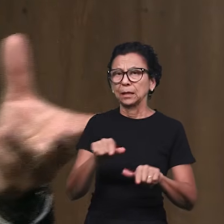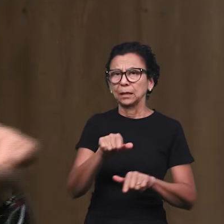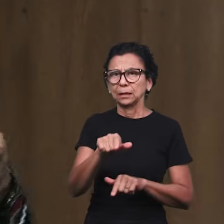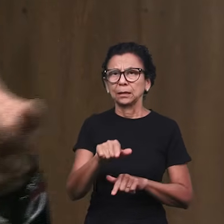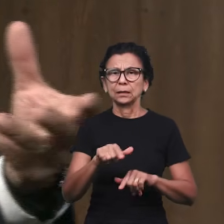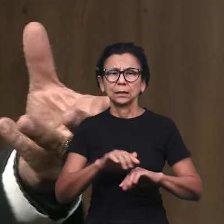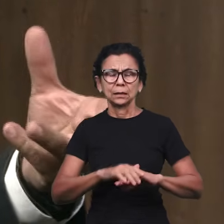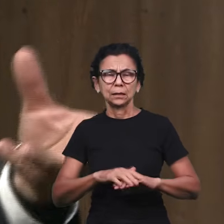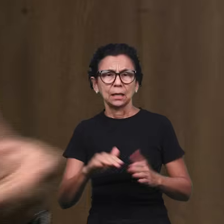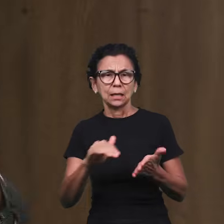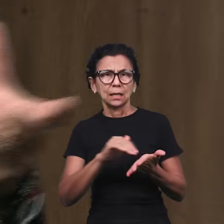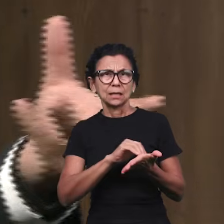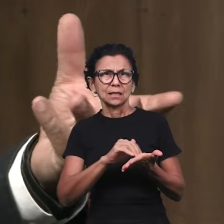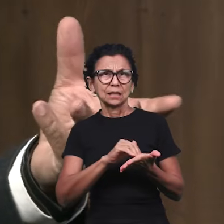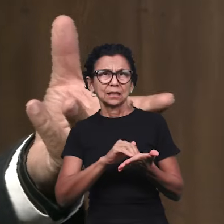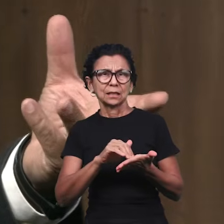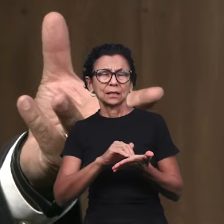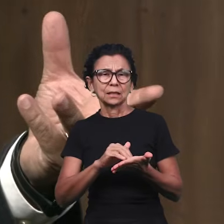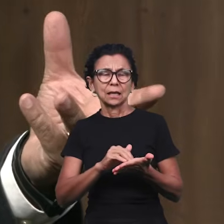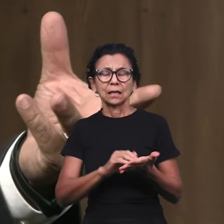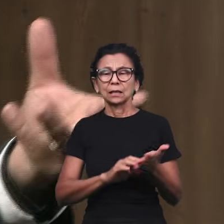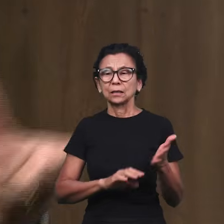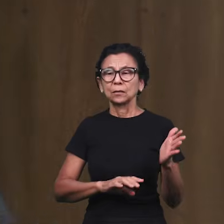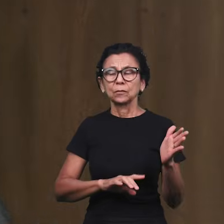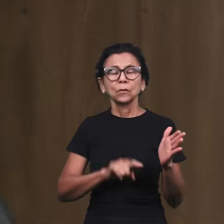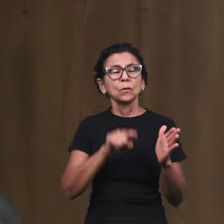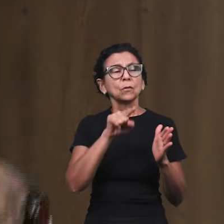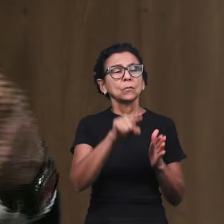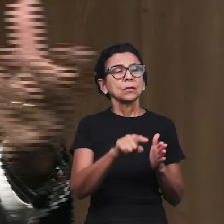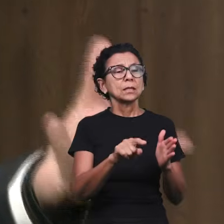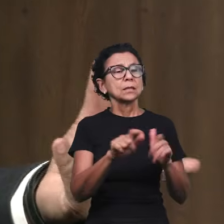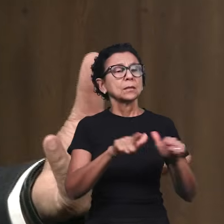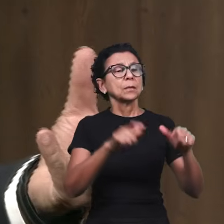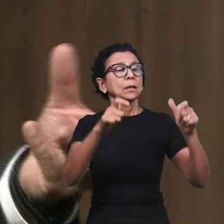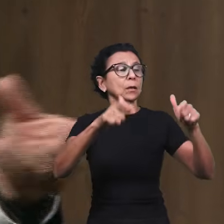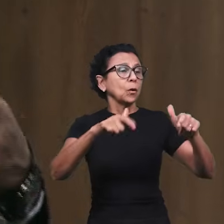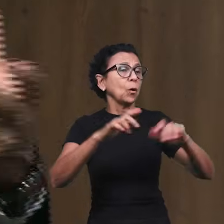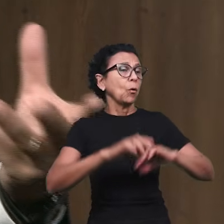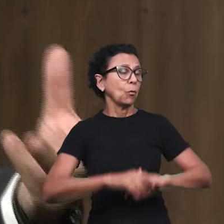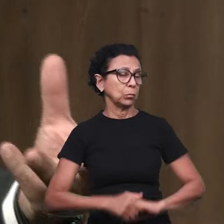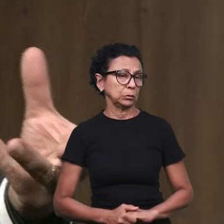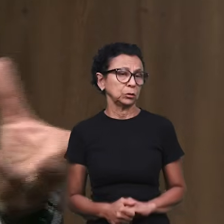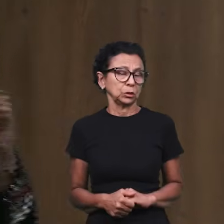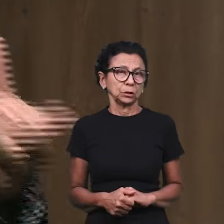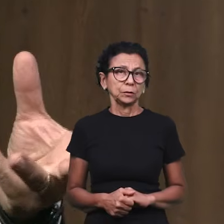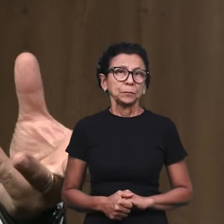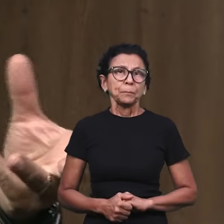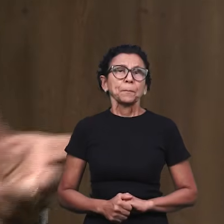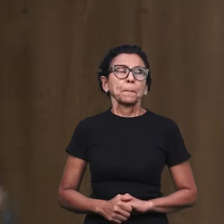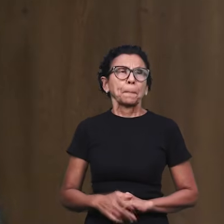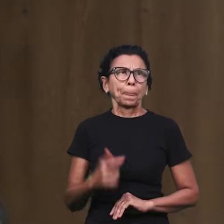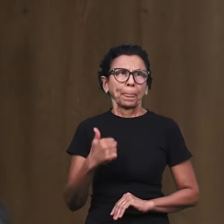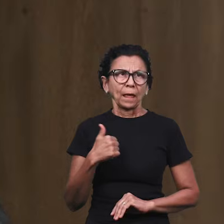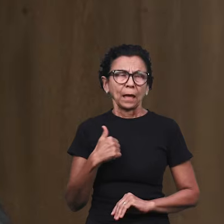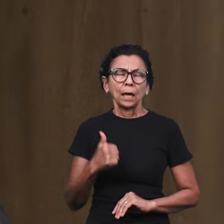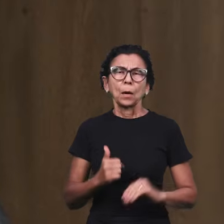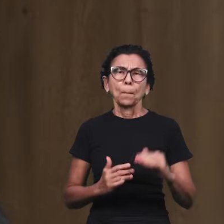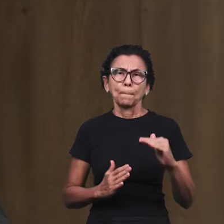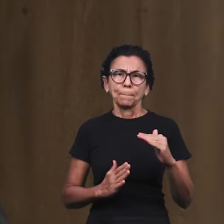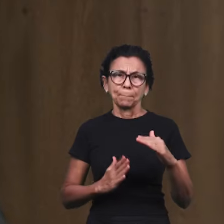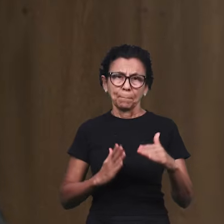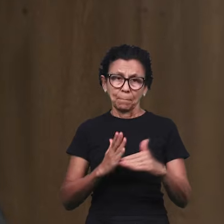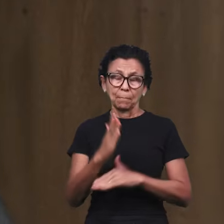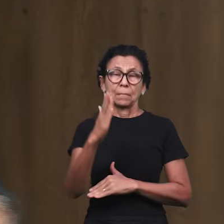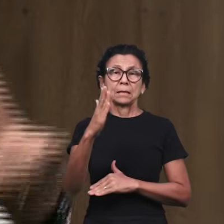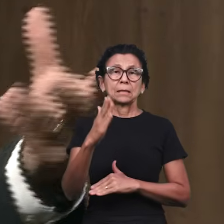lá me perguntou, mas você quer trabalhar onde? Né? A minha colocação era uma colocação boa, me permitia escolher onde eu